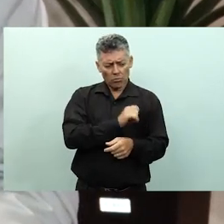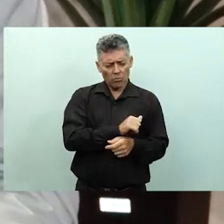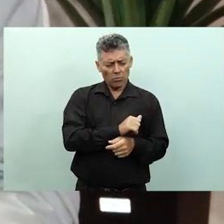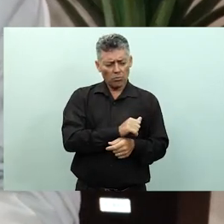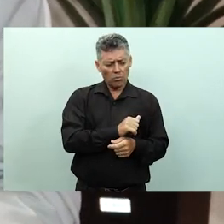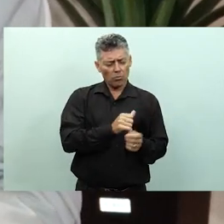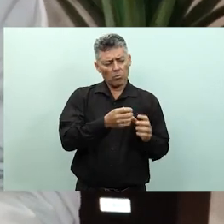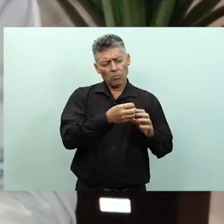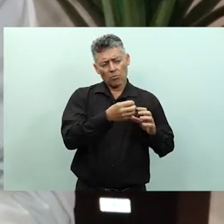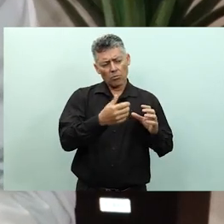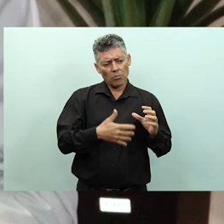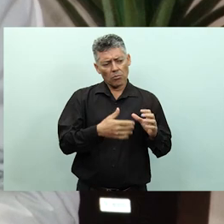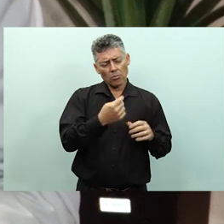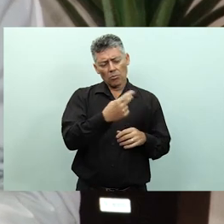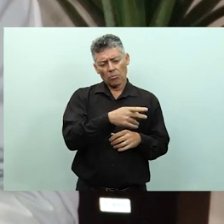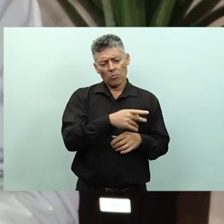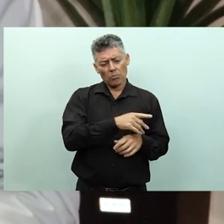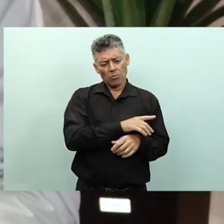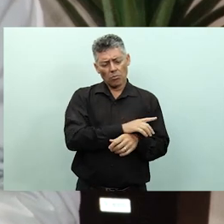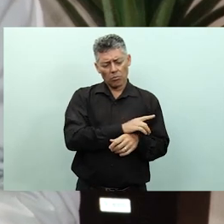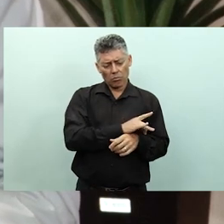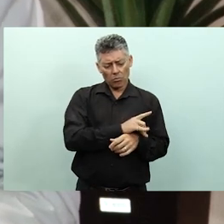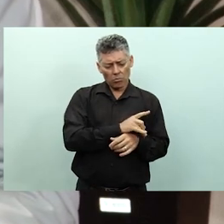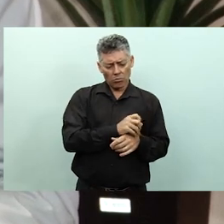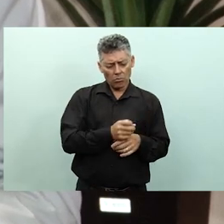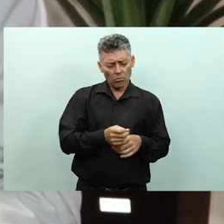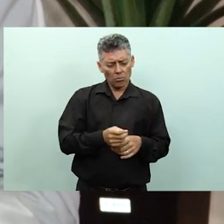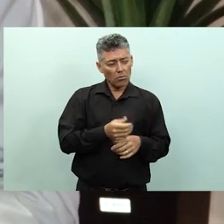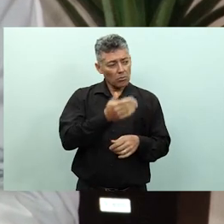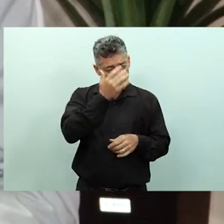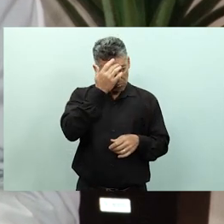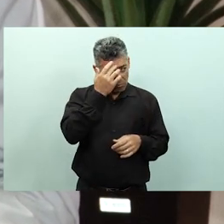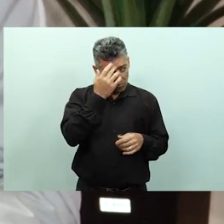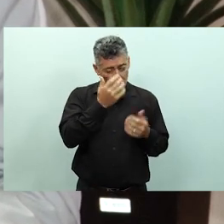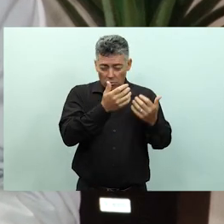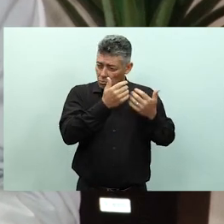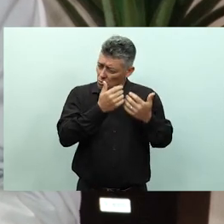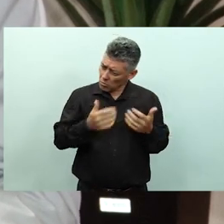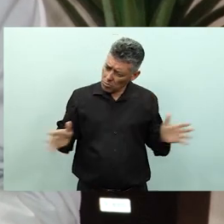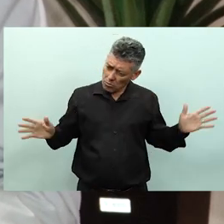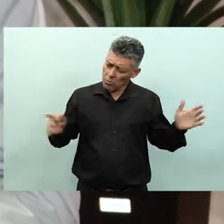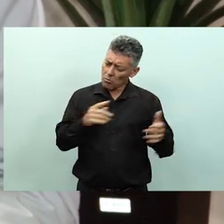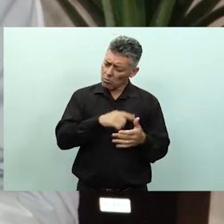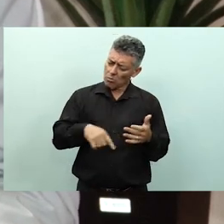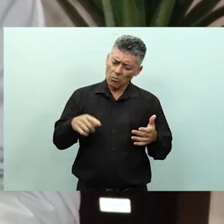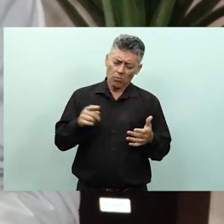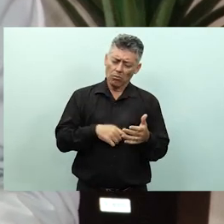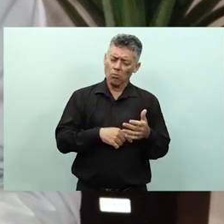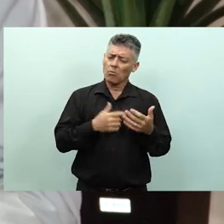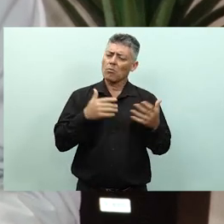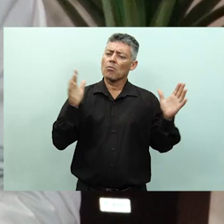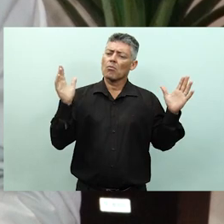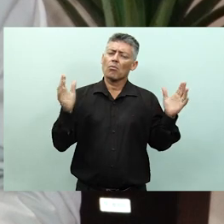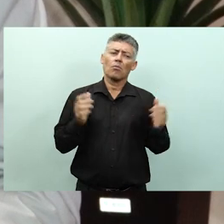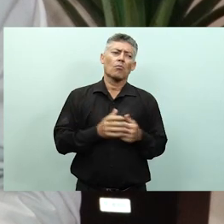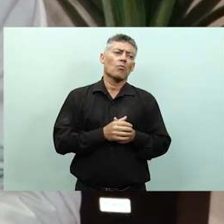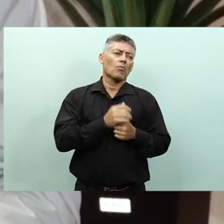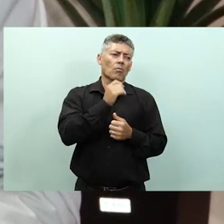Dona Vilma, uma diretriz de Dona Vilma, ai de quem descumprisse. Ai de quem